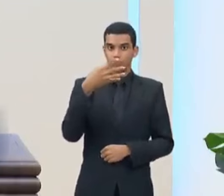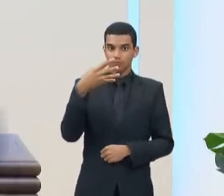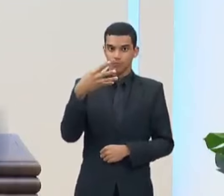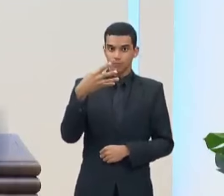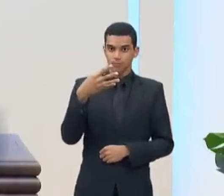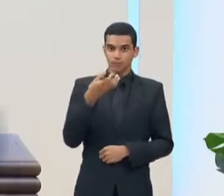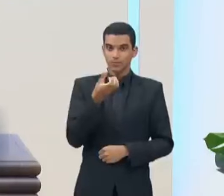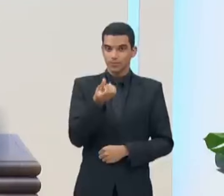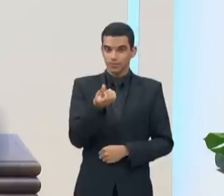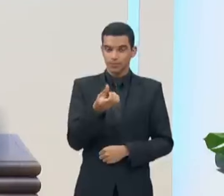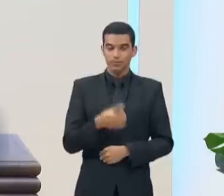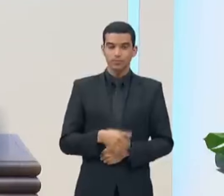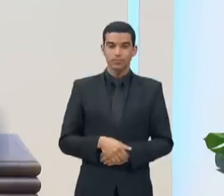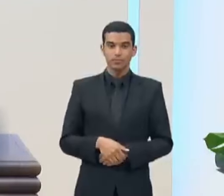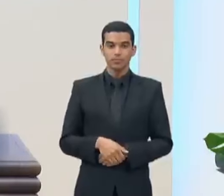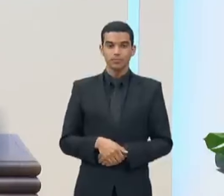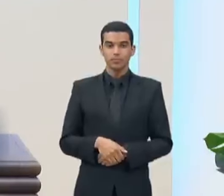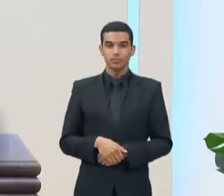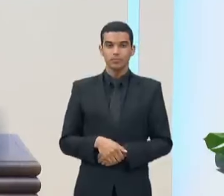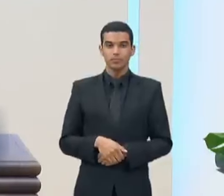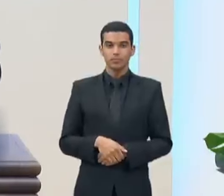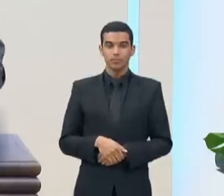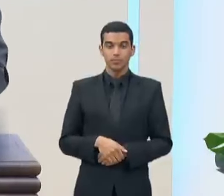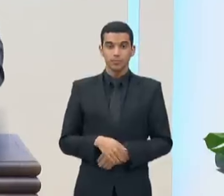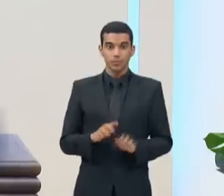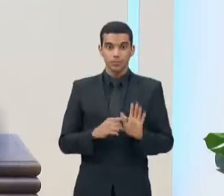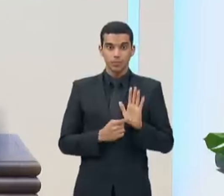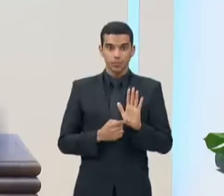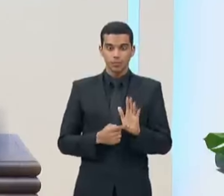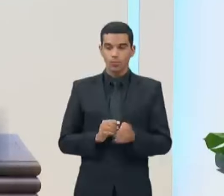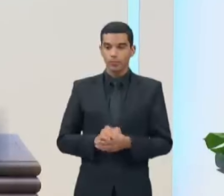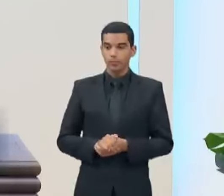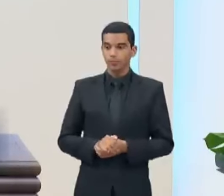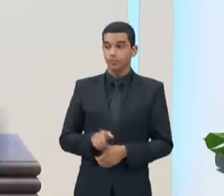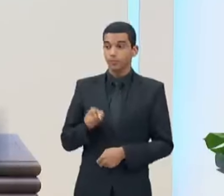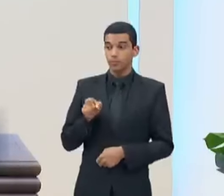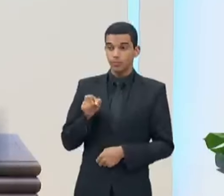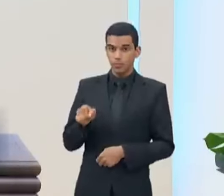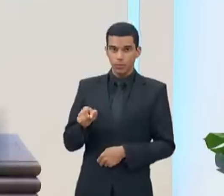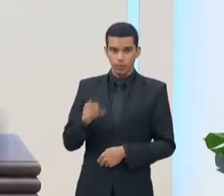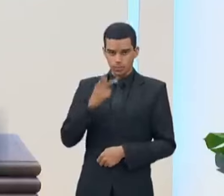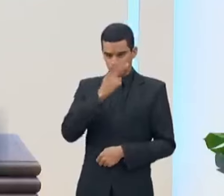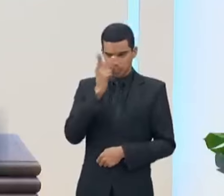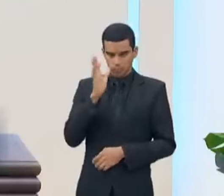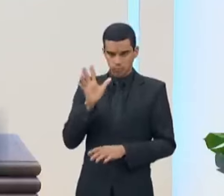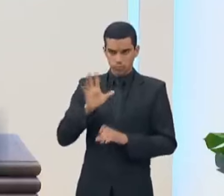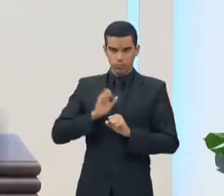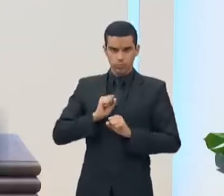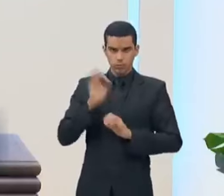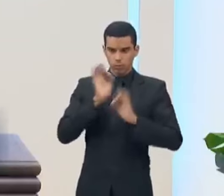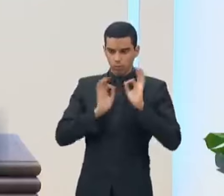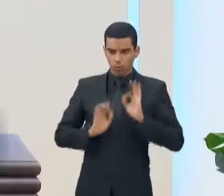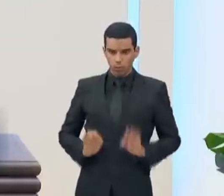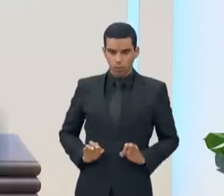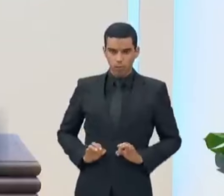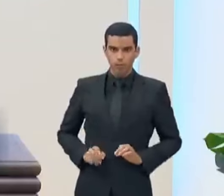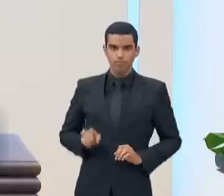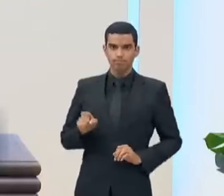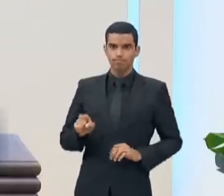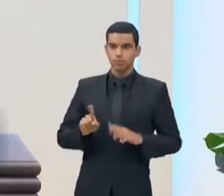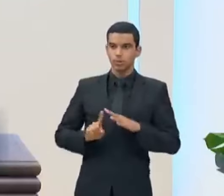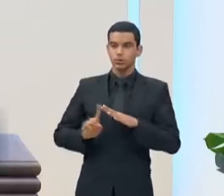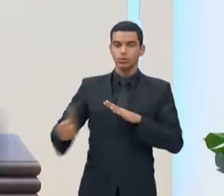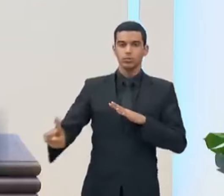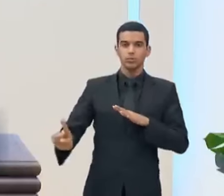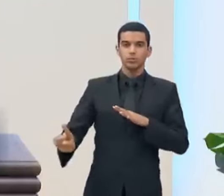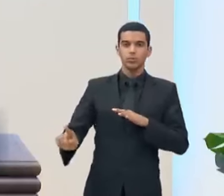46 diz: será impuro durante os dias que a praga estiver